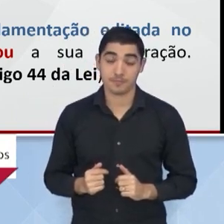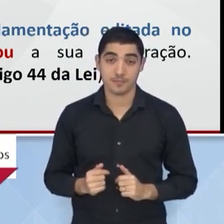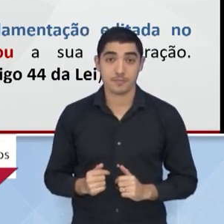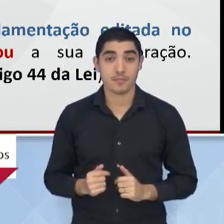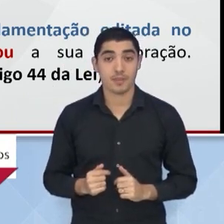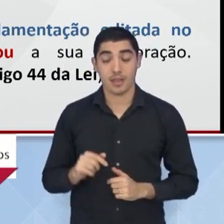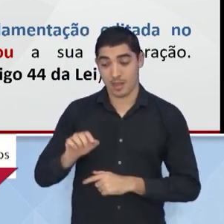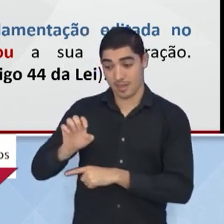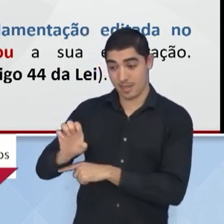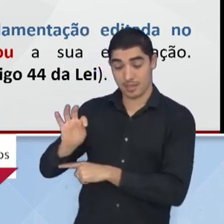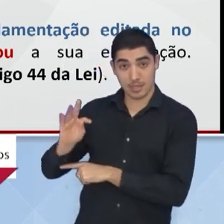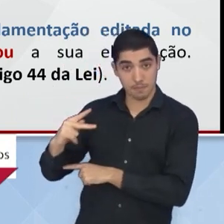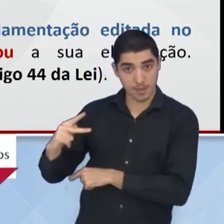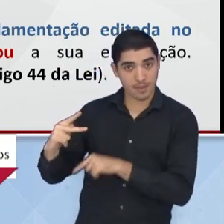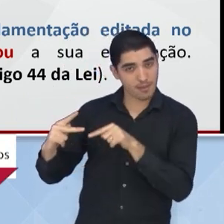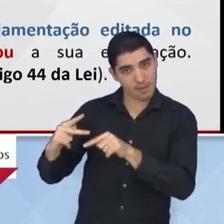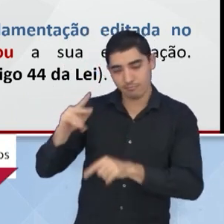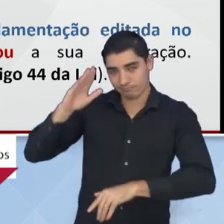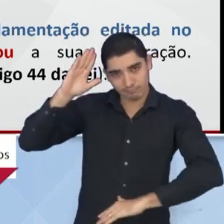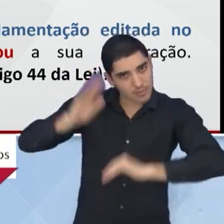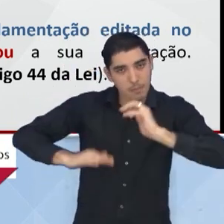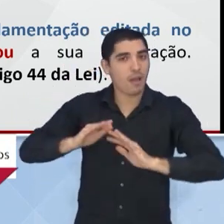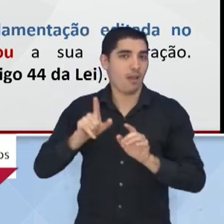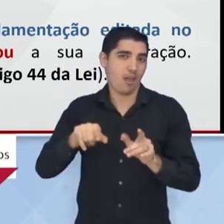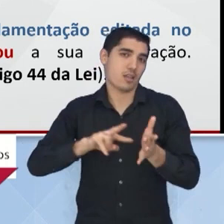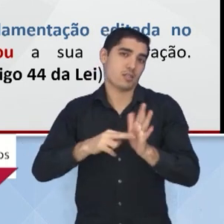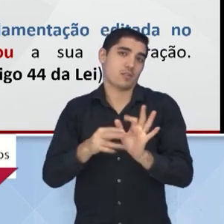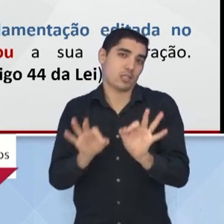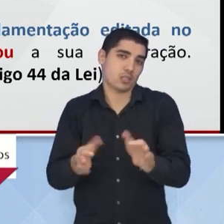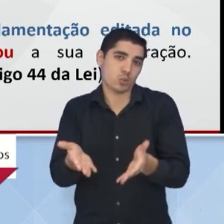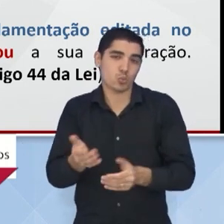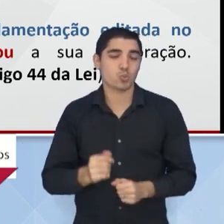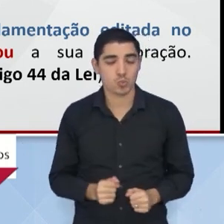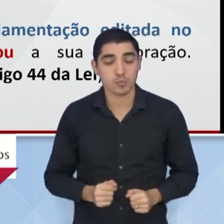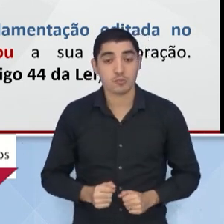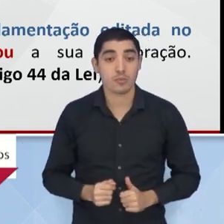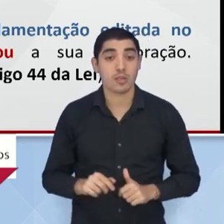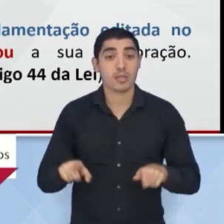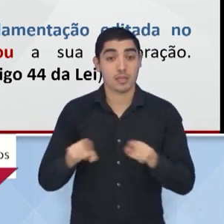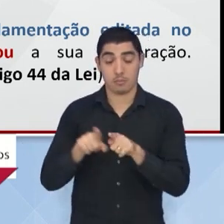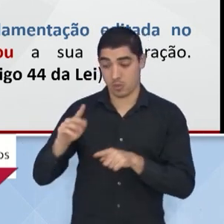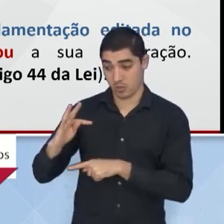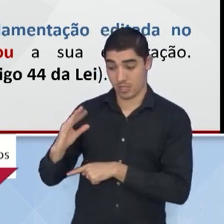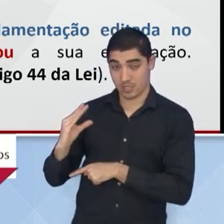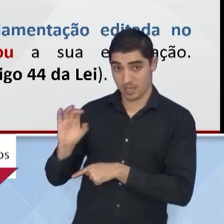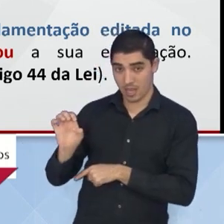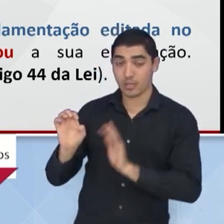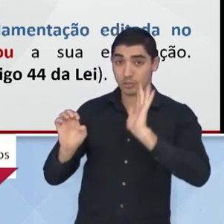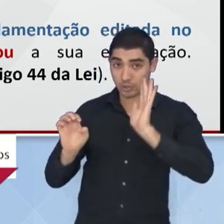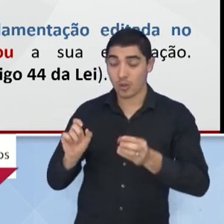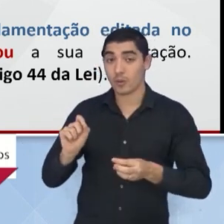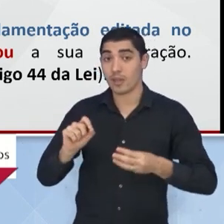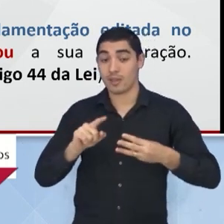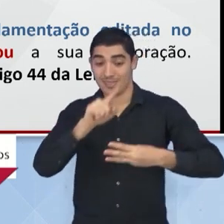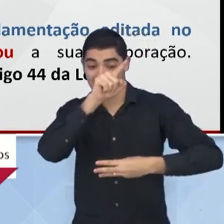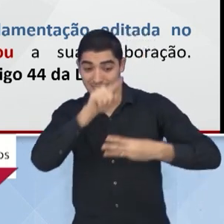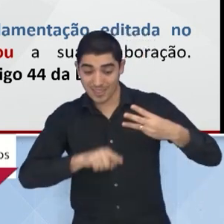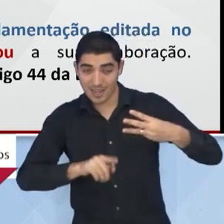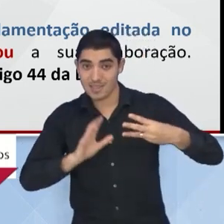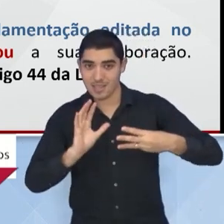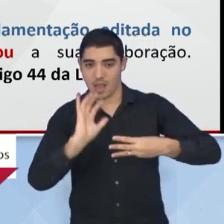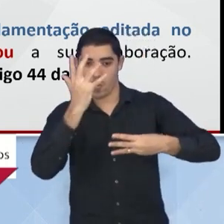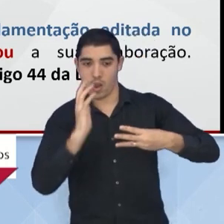etp na prática inclusive agora continuando aquela questão do etp o tribunal já enfrentou três casos três representações exames